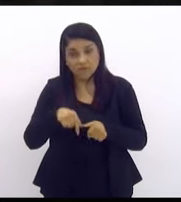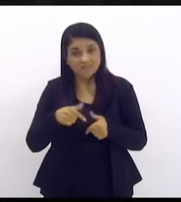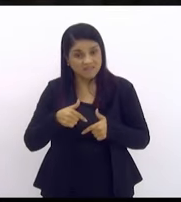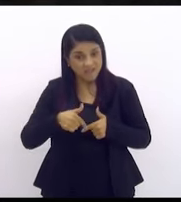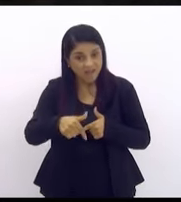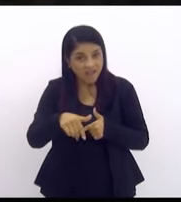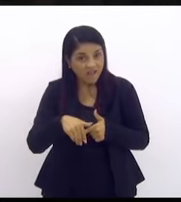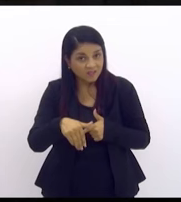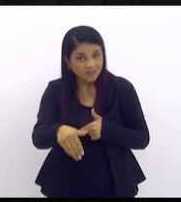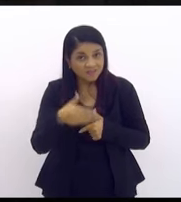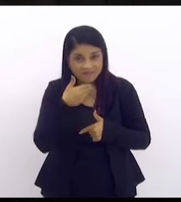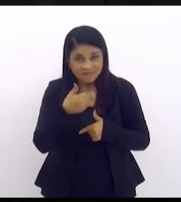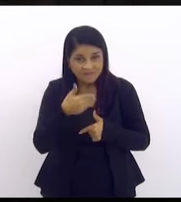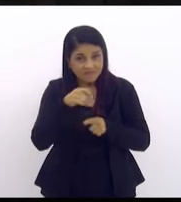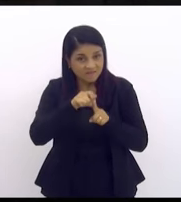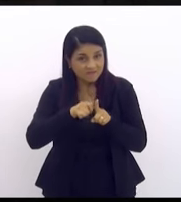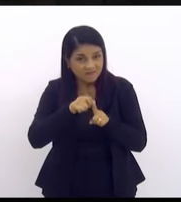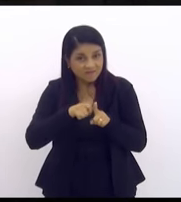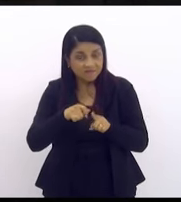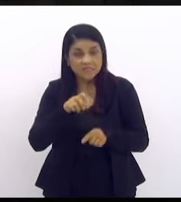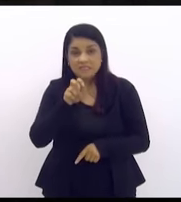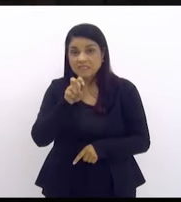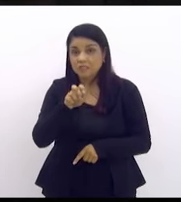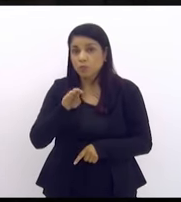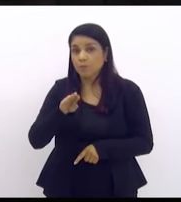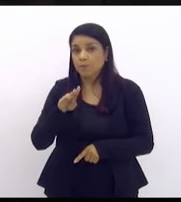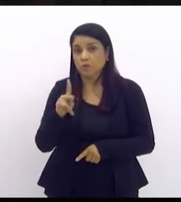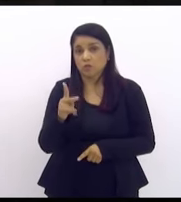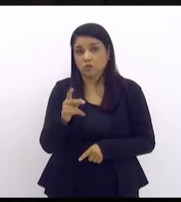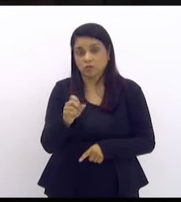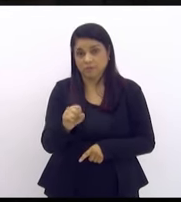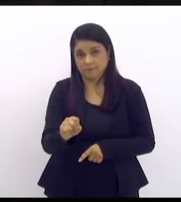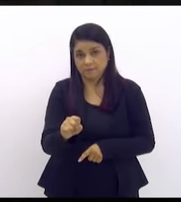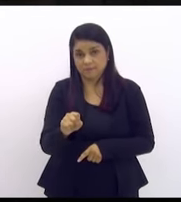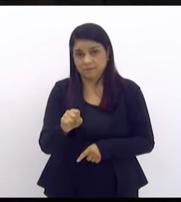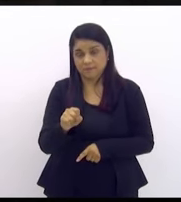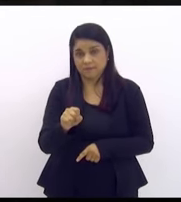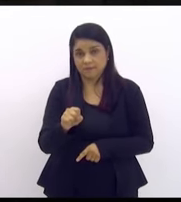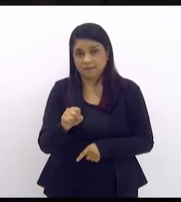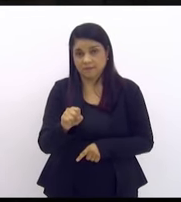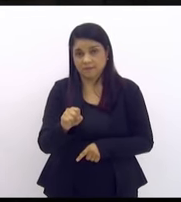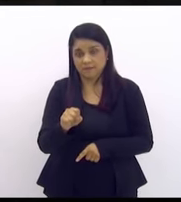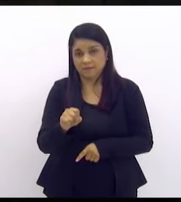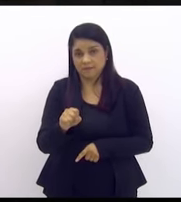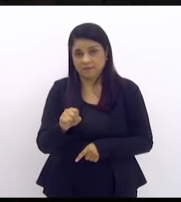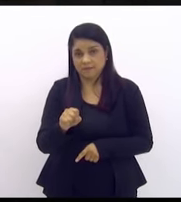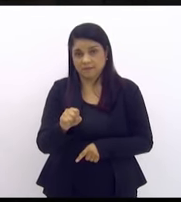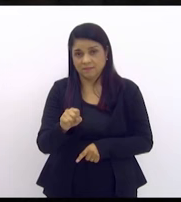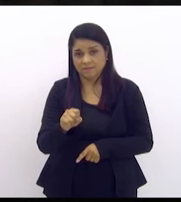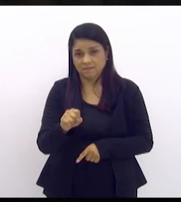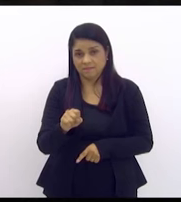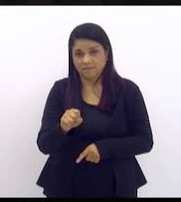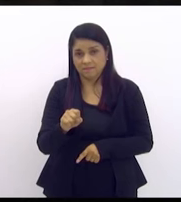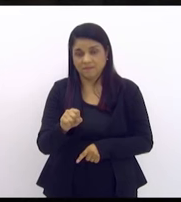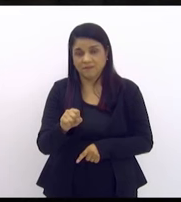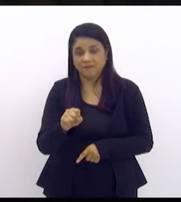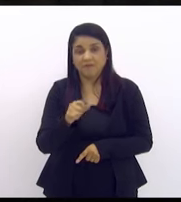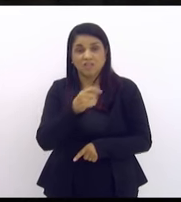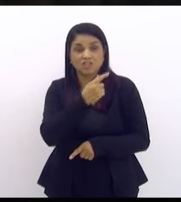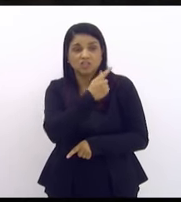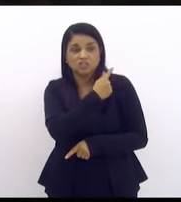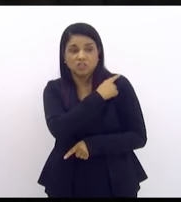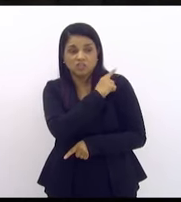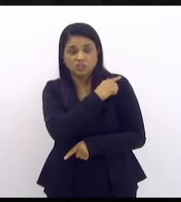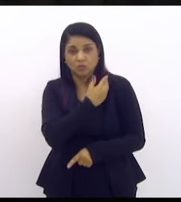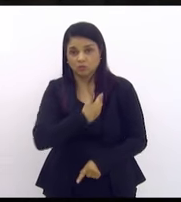é uma parcela de 5 bilhões. E até o final do ano, até o final da gestão de Cláudio